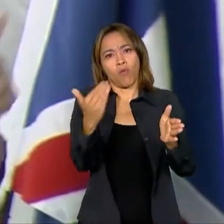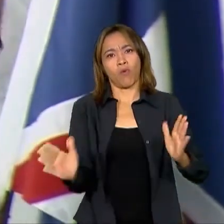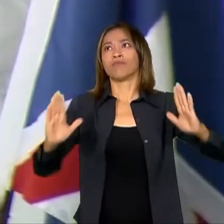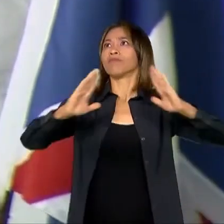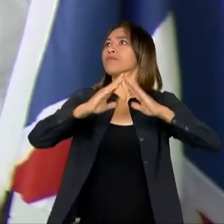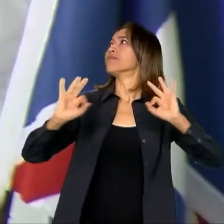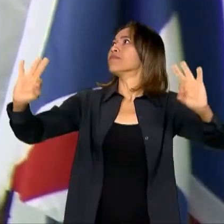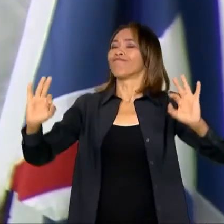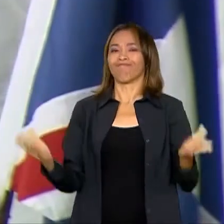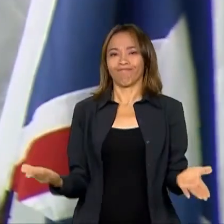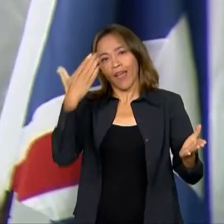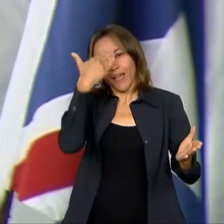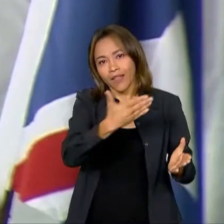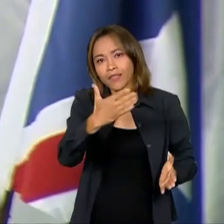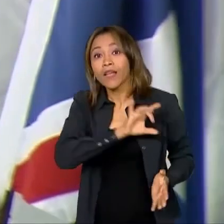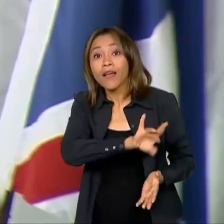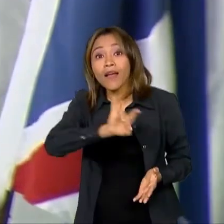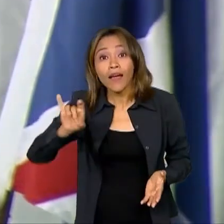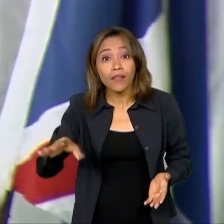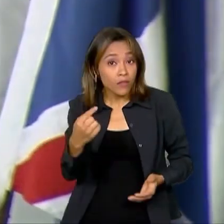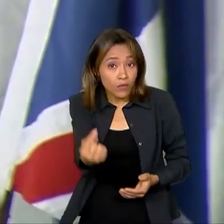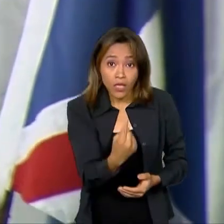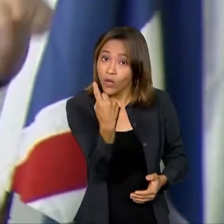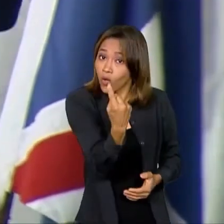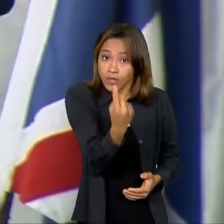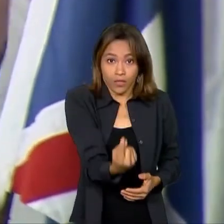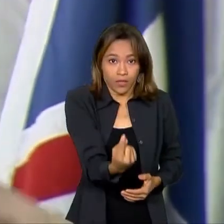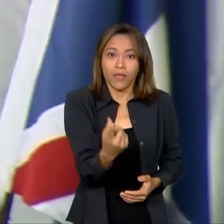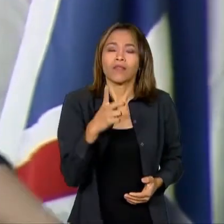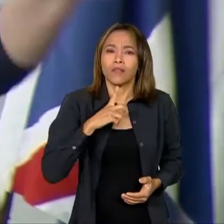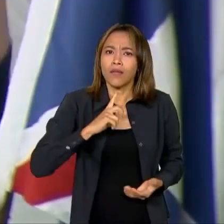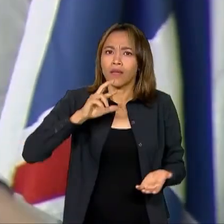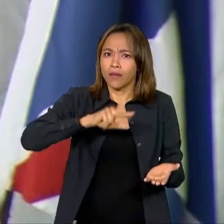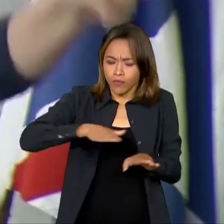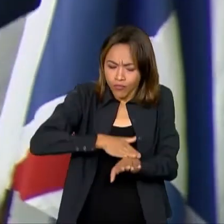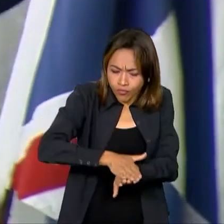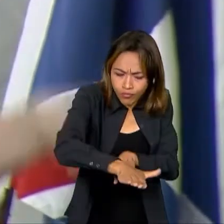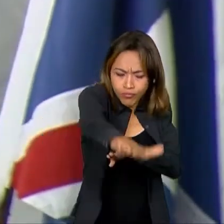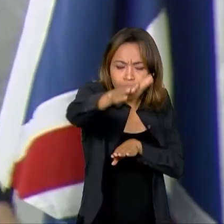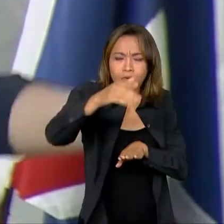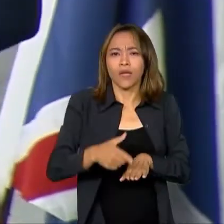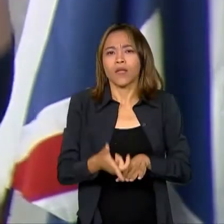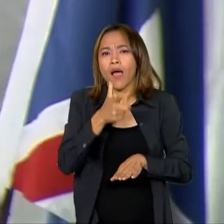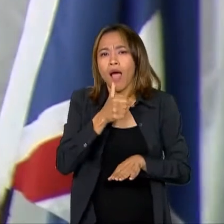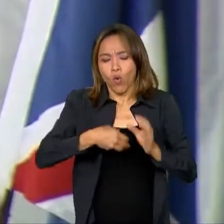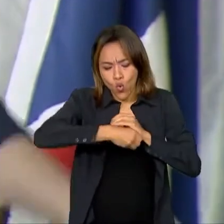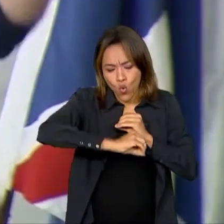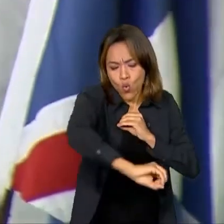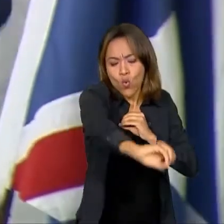para vocês, essas casas não vêm sozinhas, elas não estão isoladas. Elas vêm com asfalto, com drenagem, com esgoto,